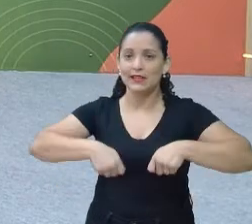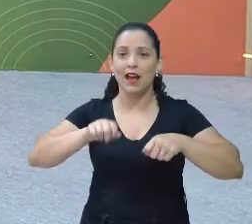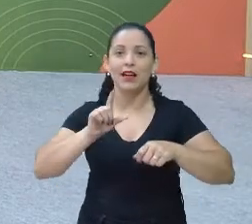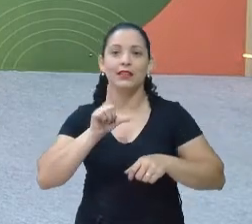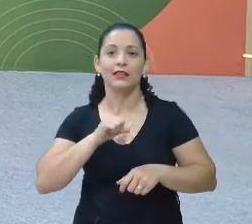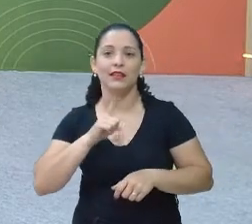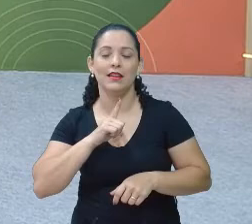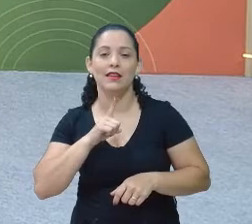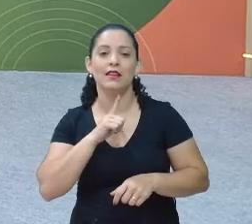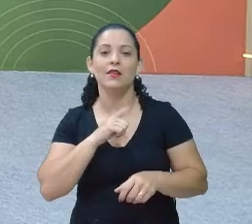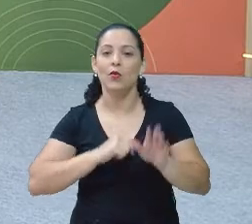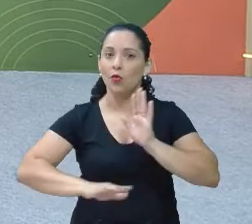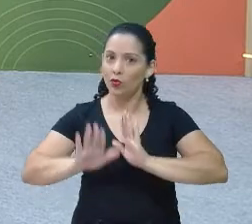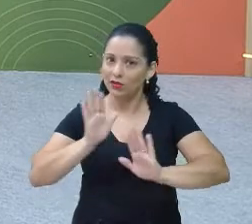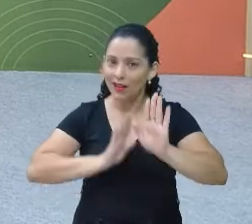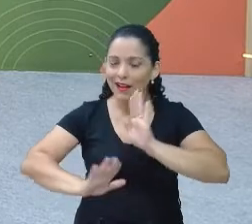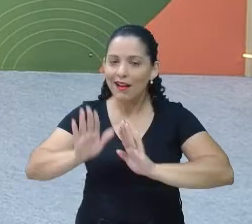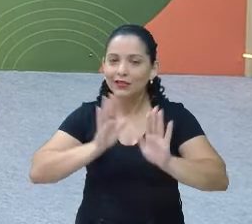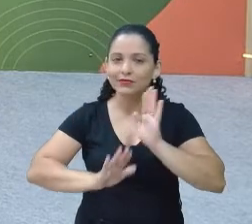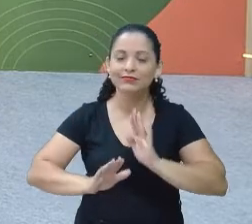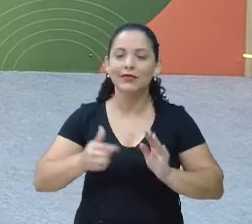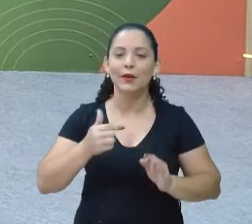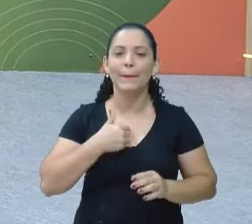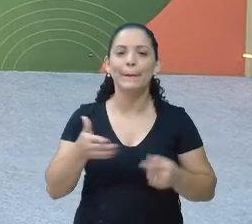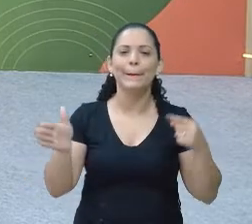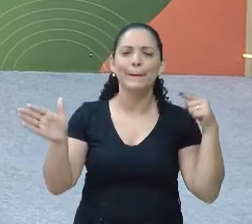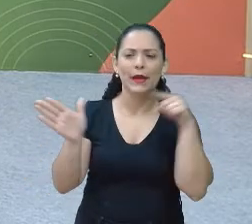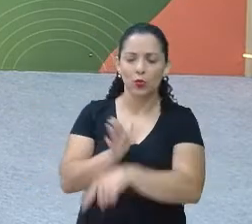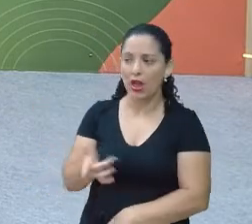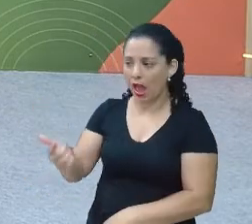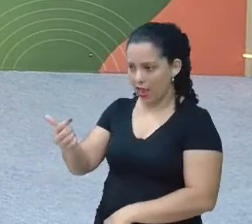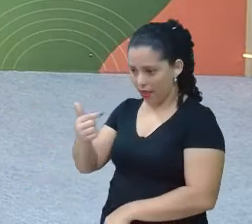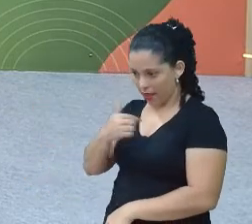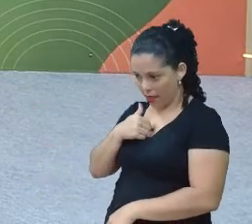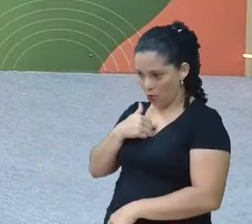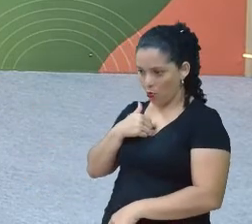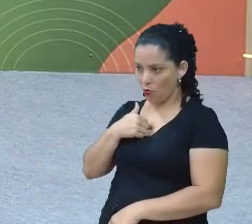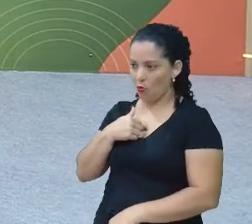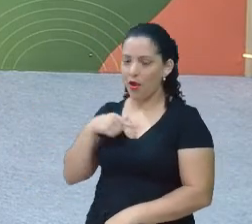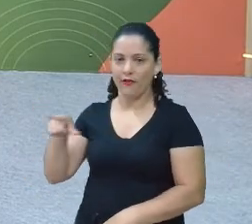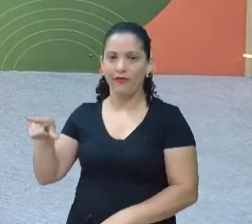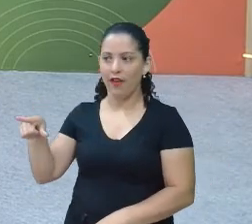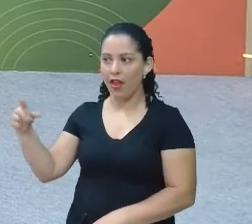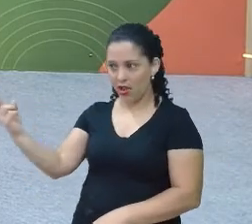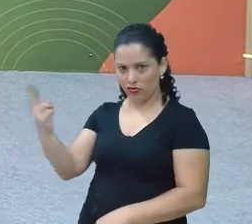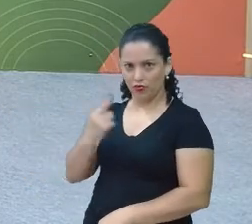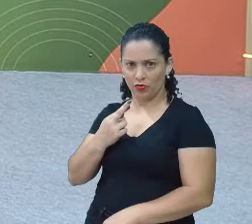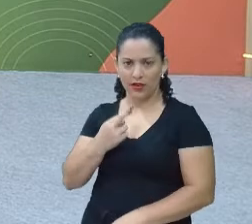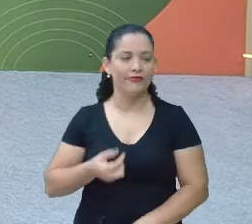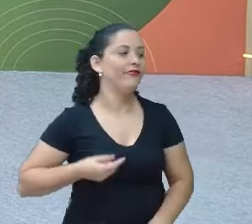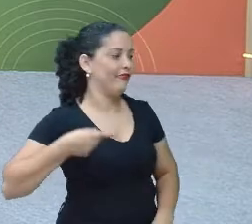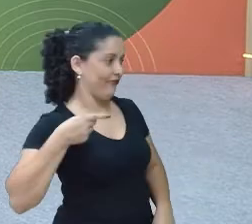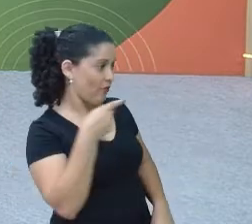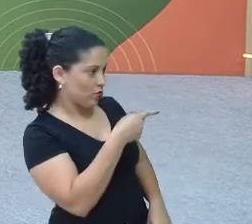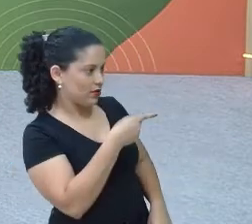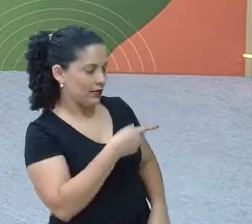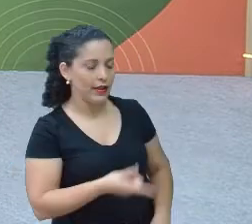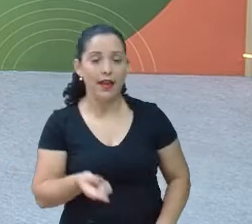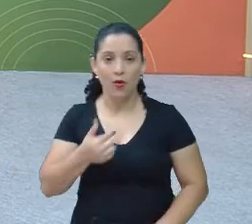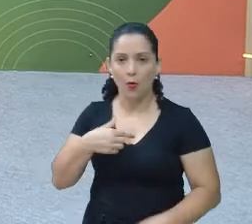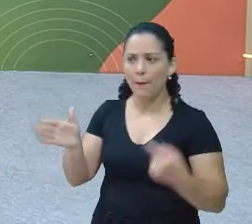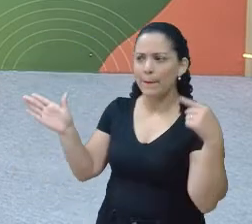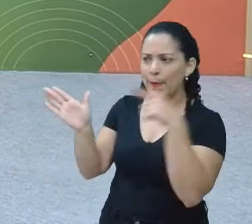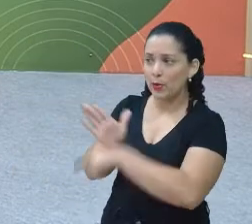Porque se eu pergunto alguém vai responder você. Eu não estou conversando com alguém? Né? Eu estou atrasado? Ninguém